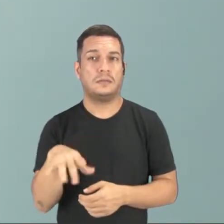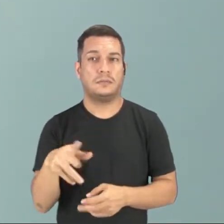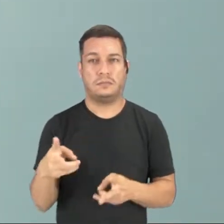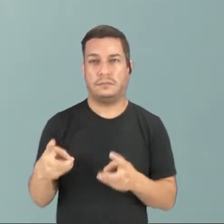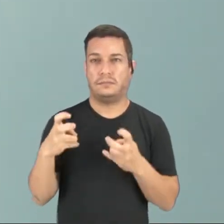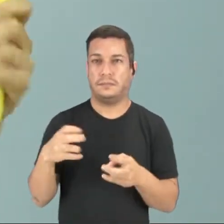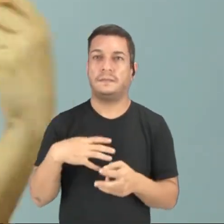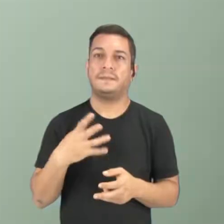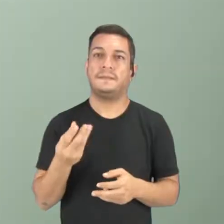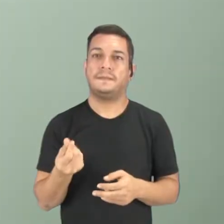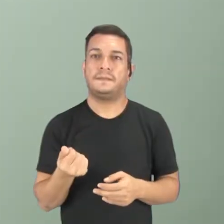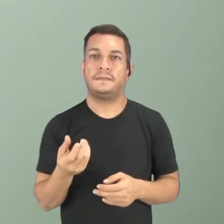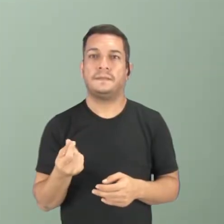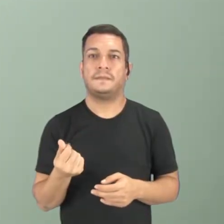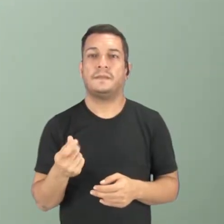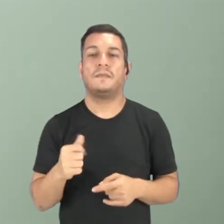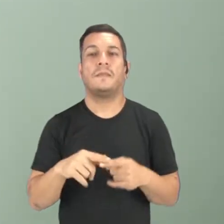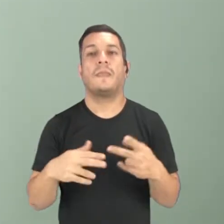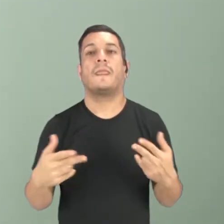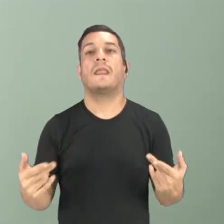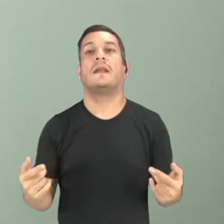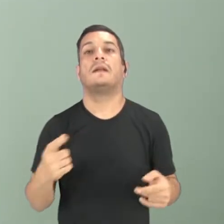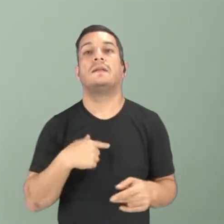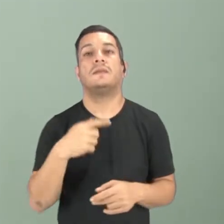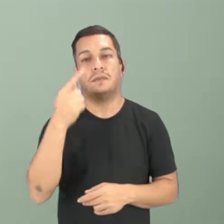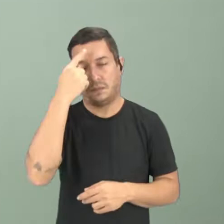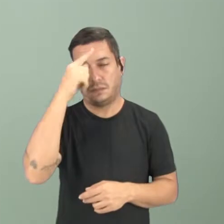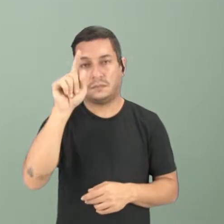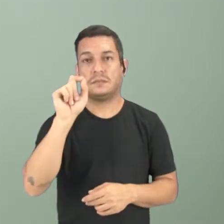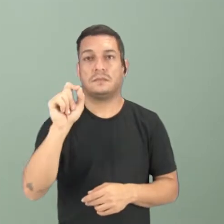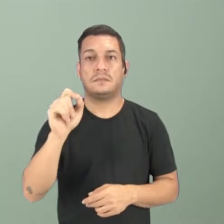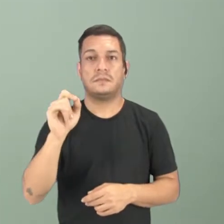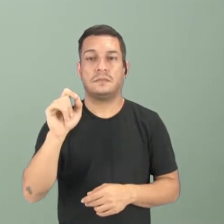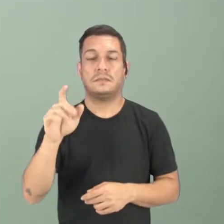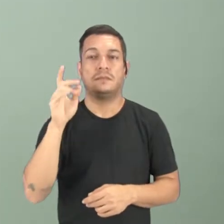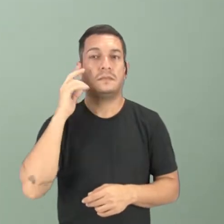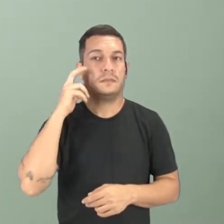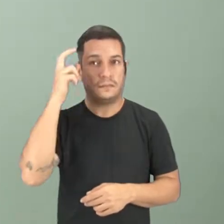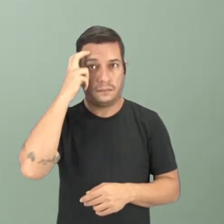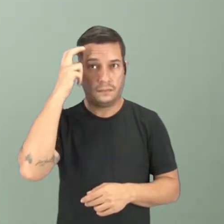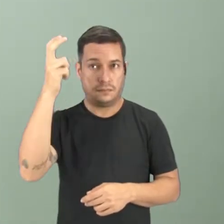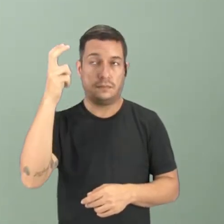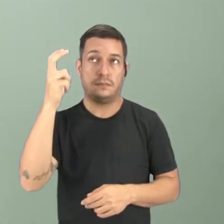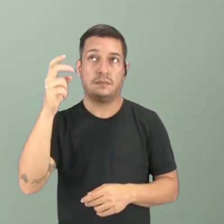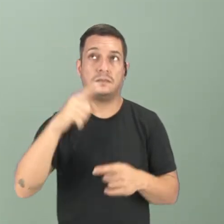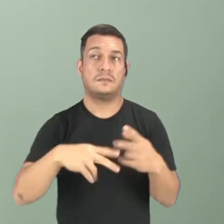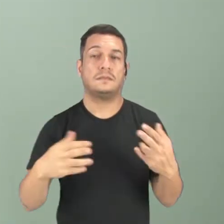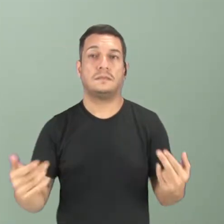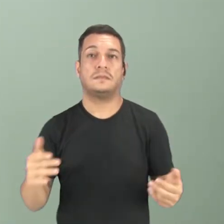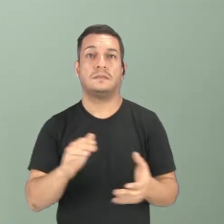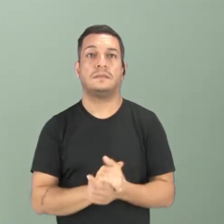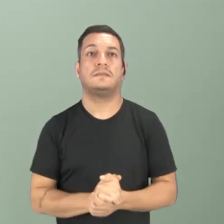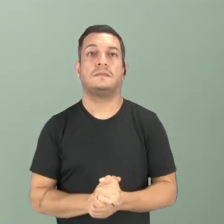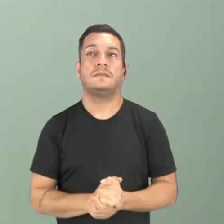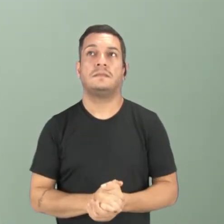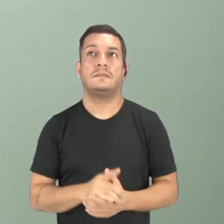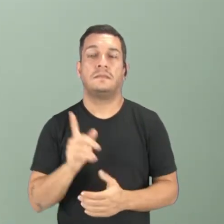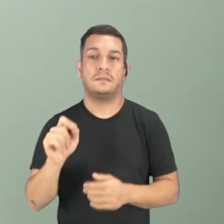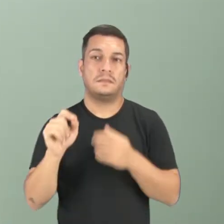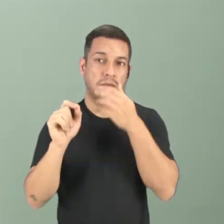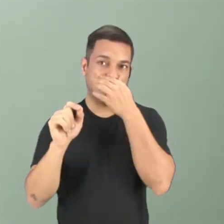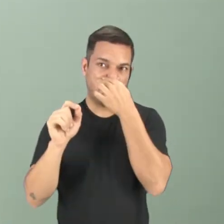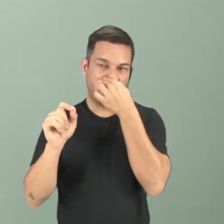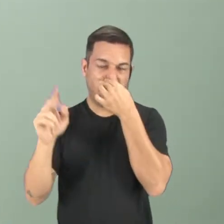impressão sensível desse objeto material, eu criei a ideia intelectual desse objeto. Então, assim, é